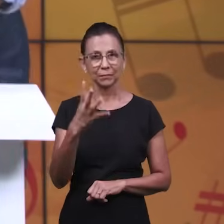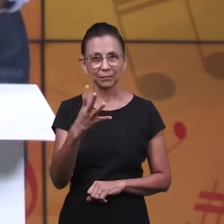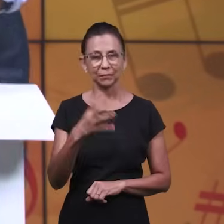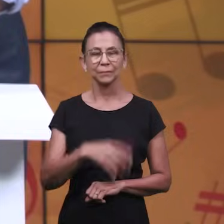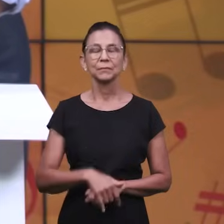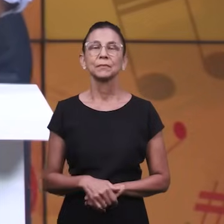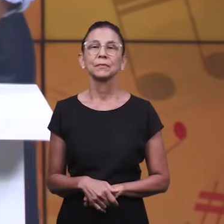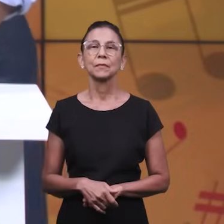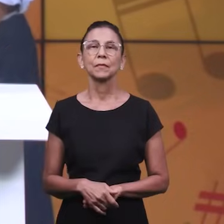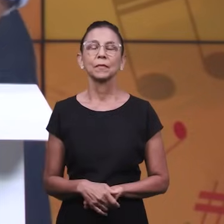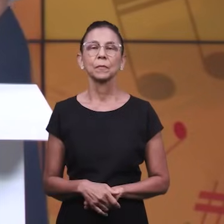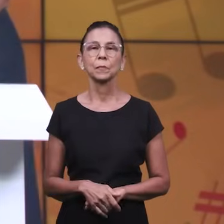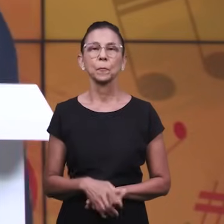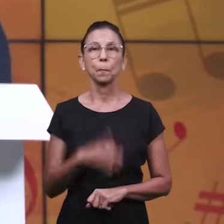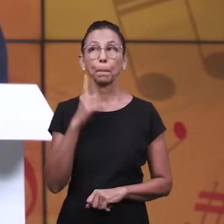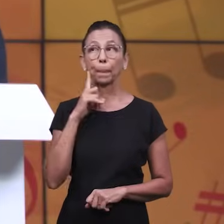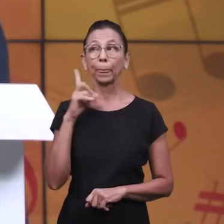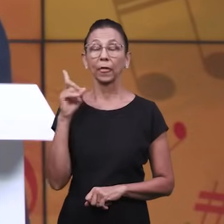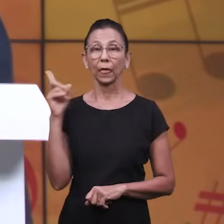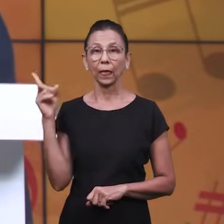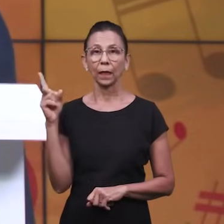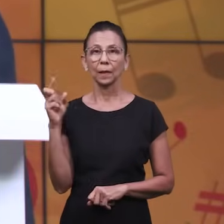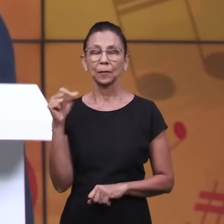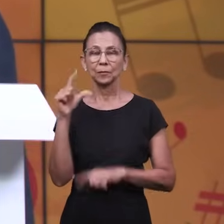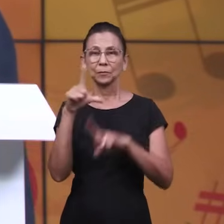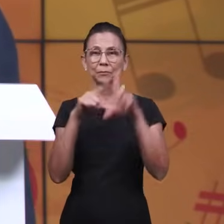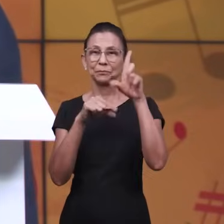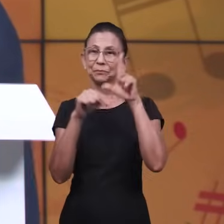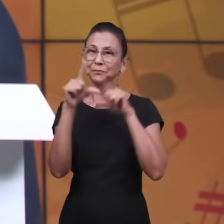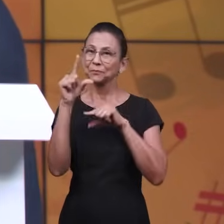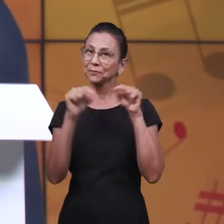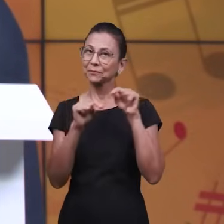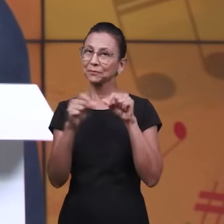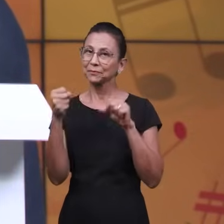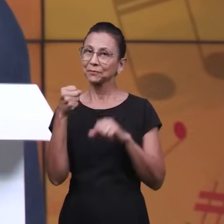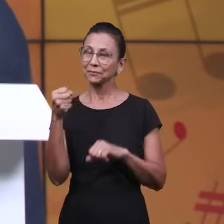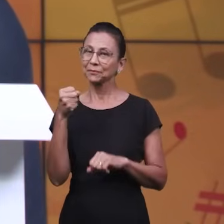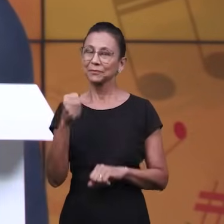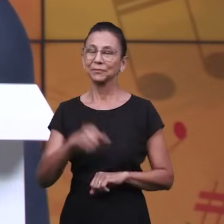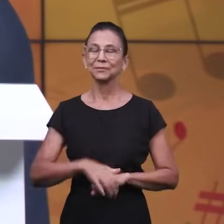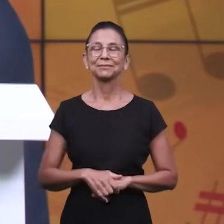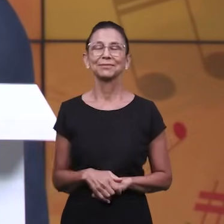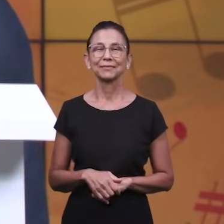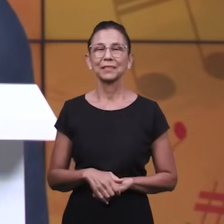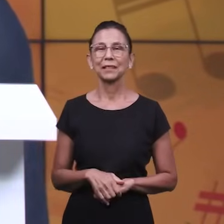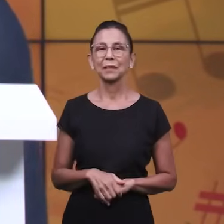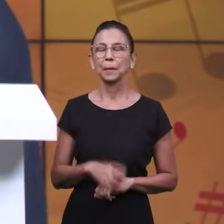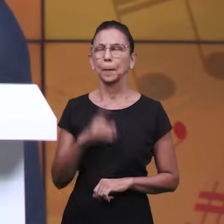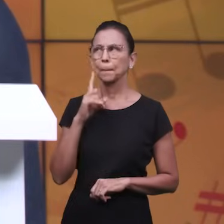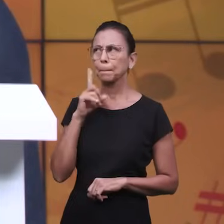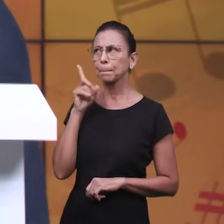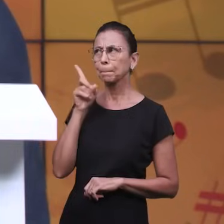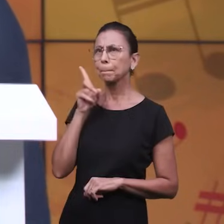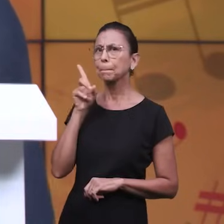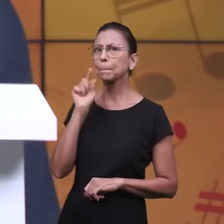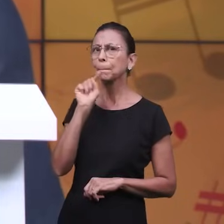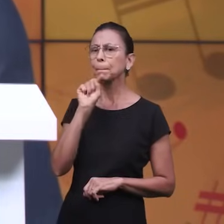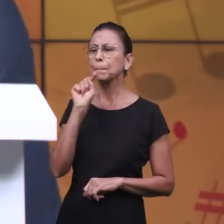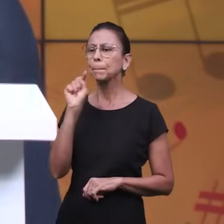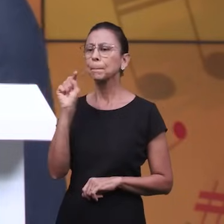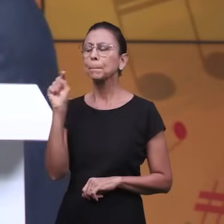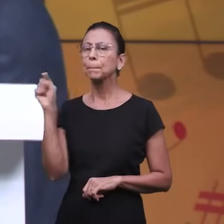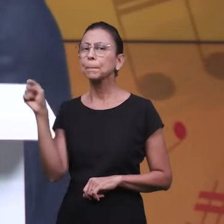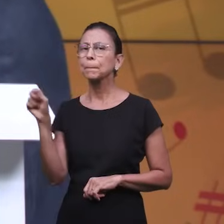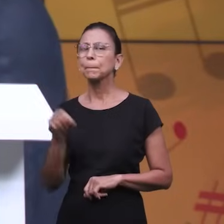Então, quando você vê a estrelinha, vai balançar. E esses pontinhos é o quê? É